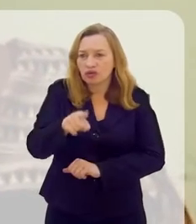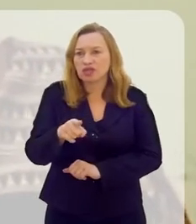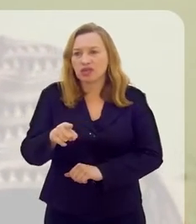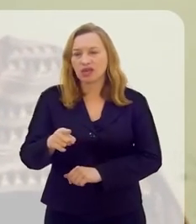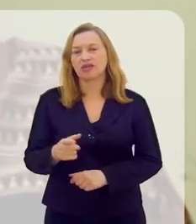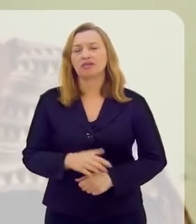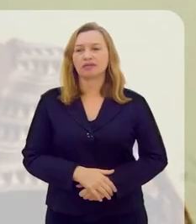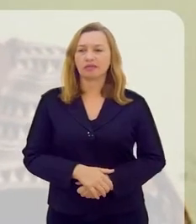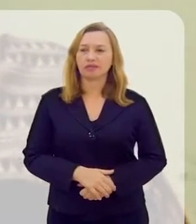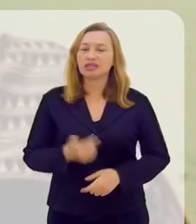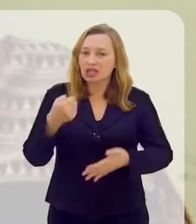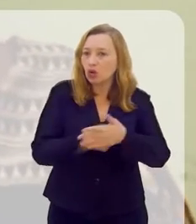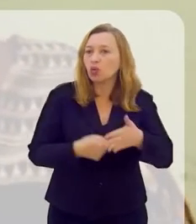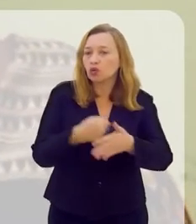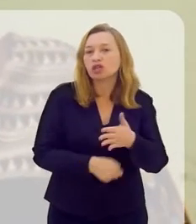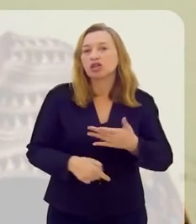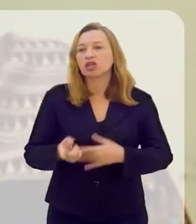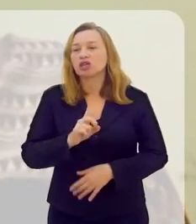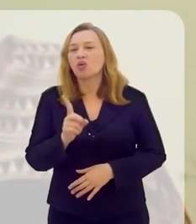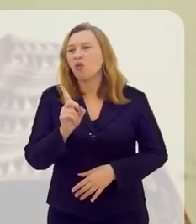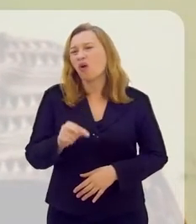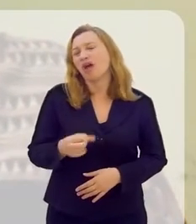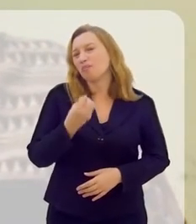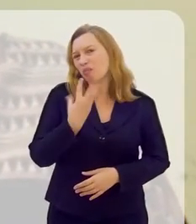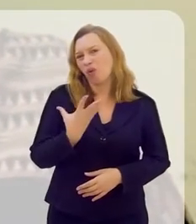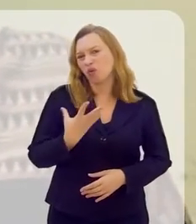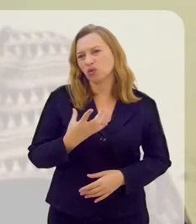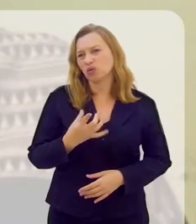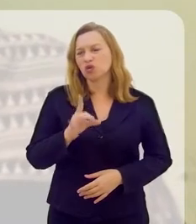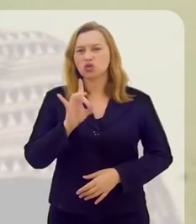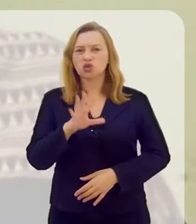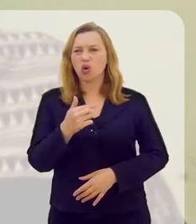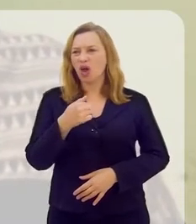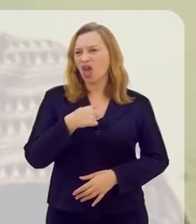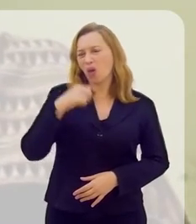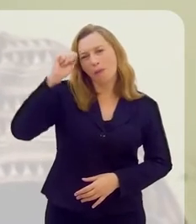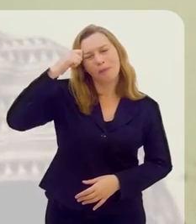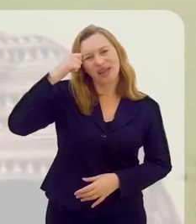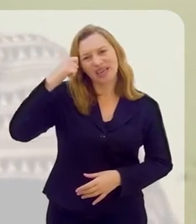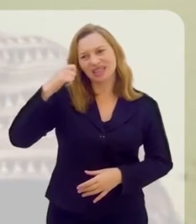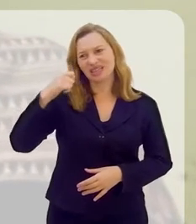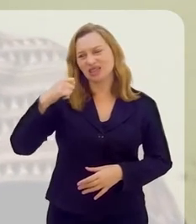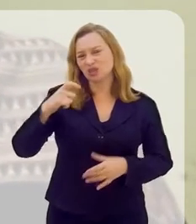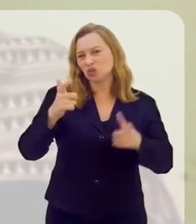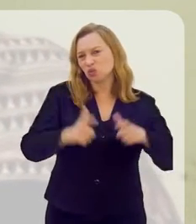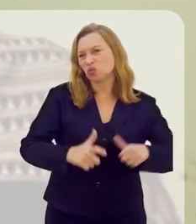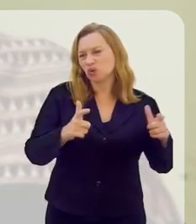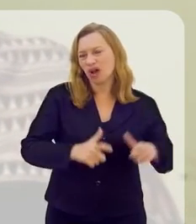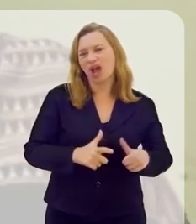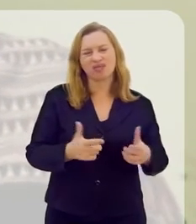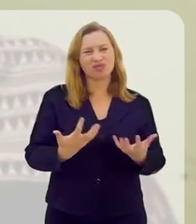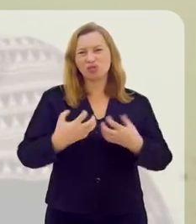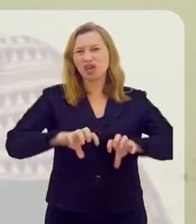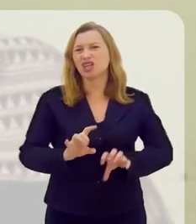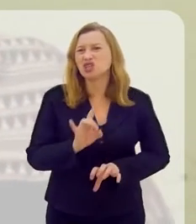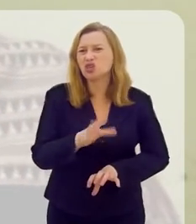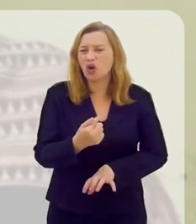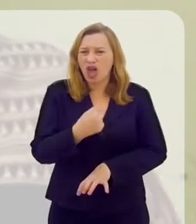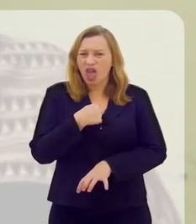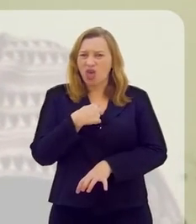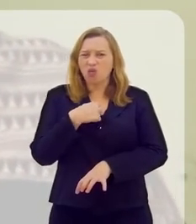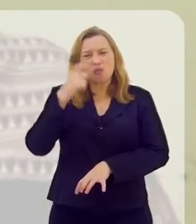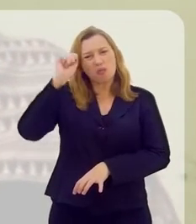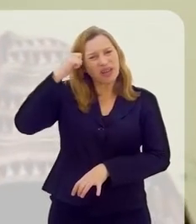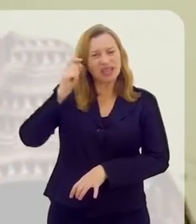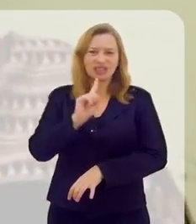você. Você lute para isso. Porque não é confortável. Ah, bacana, eu alcancei um patamar, legal, mas eu não quero ser a preta